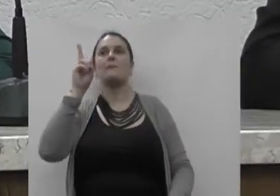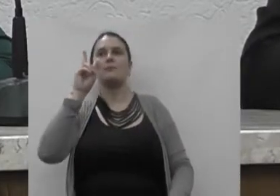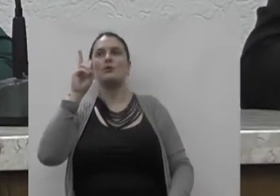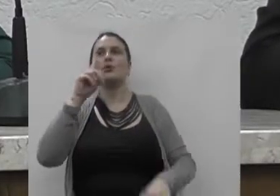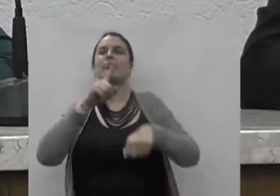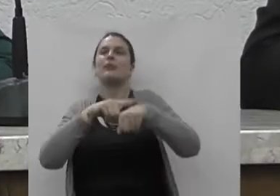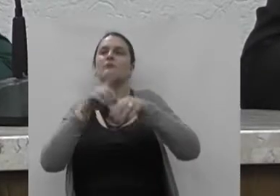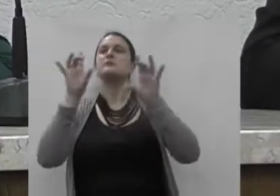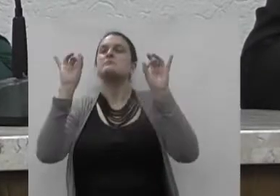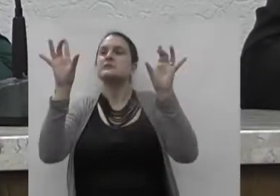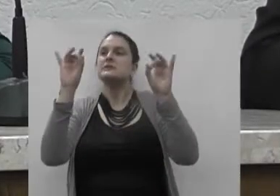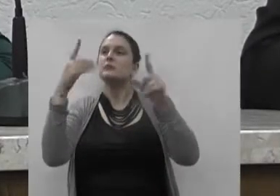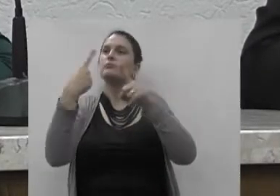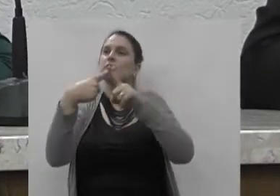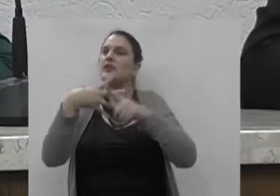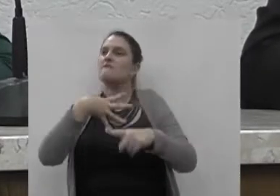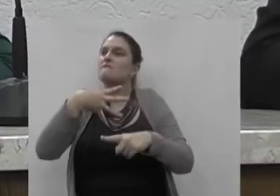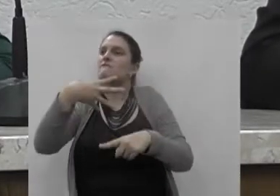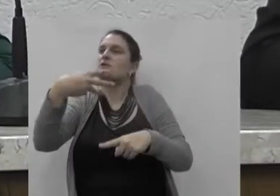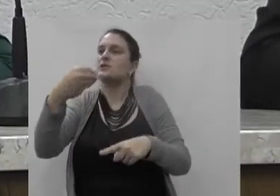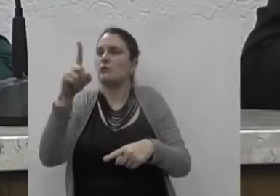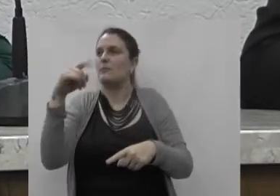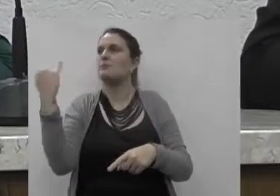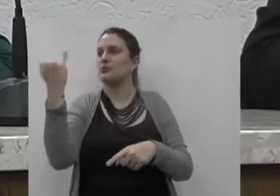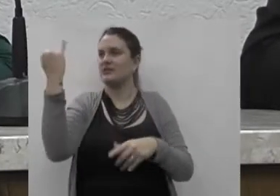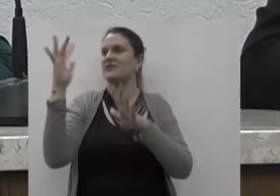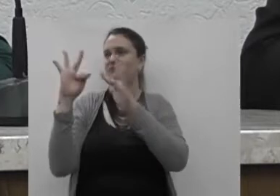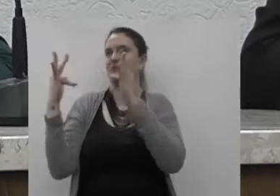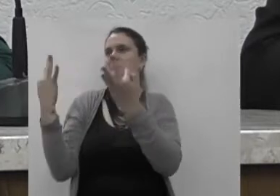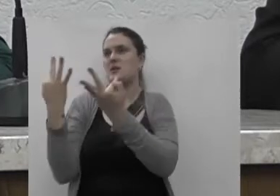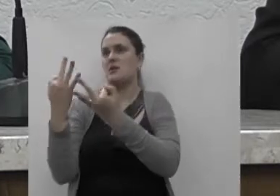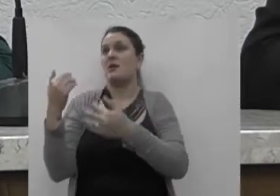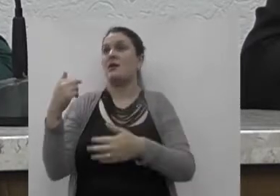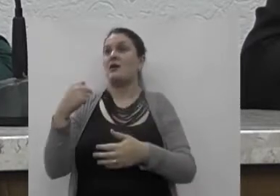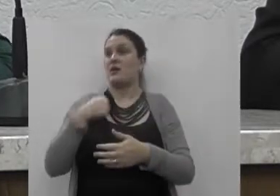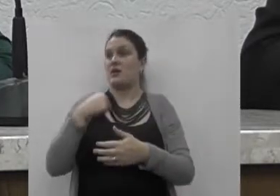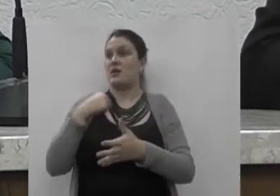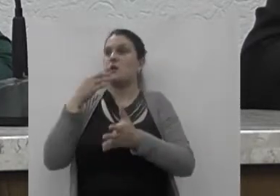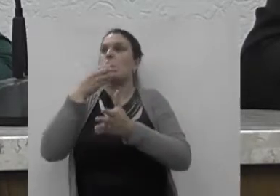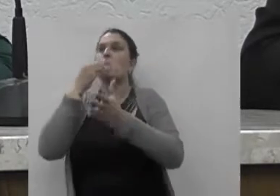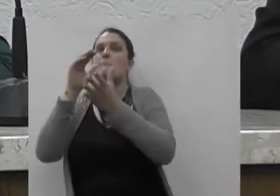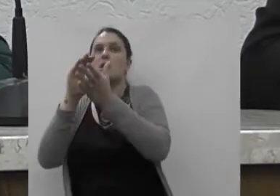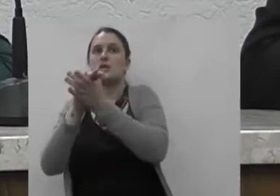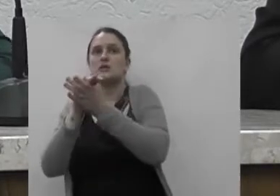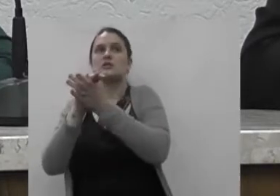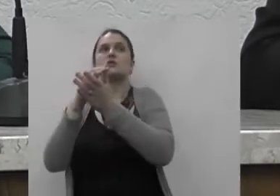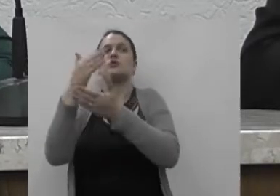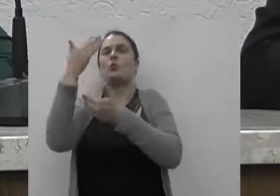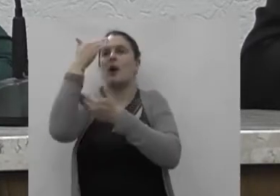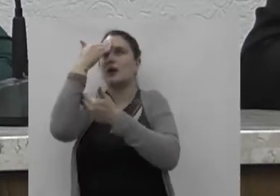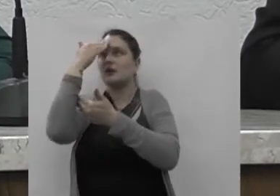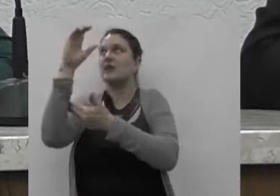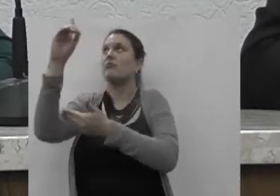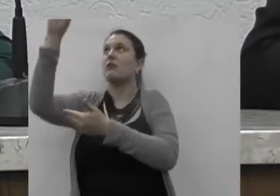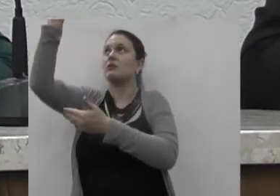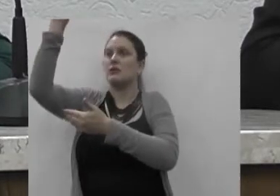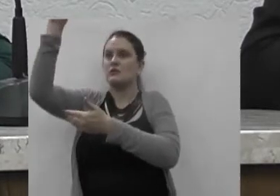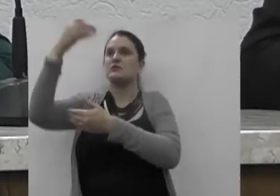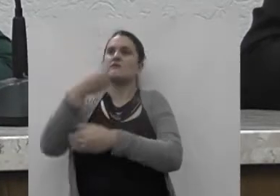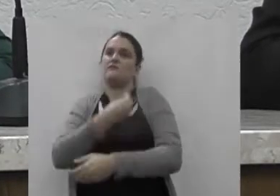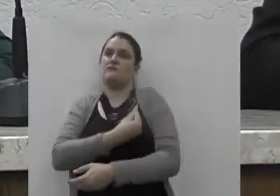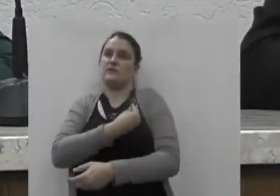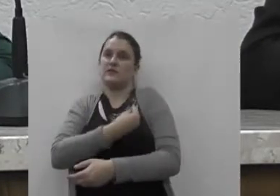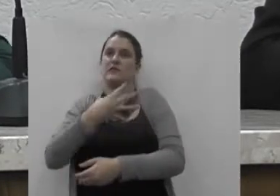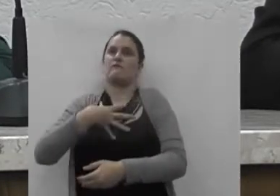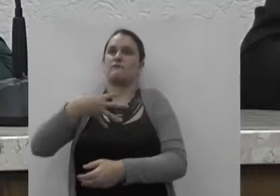do que representa nossos filhos para nós. Então, aqui eu, meu esposo, o pastor Juarez, agradecemos a Deus pela vida dos